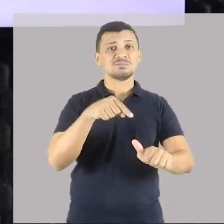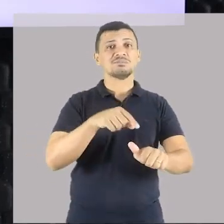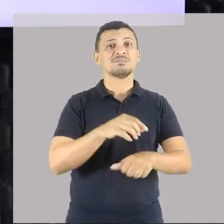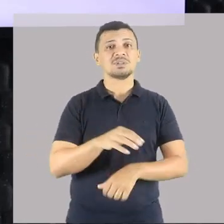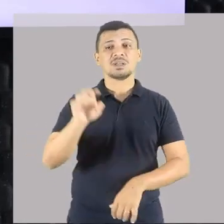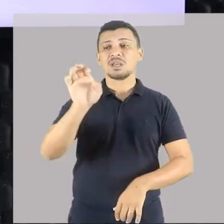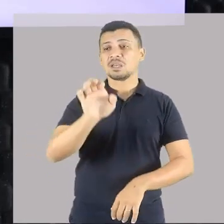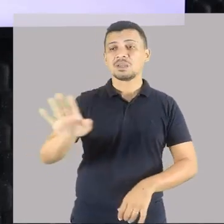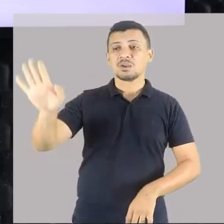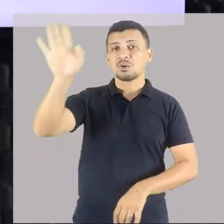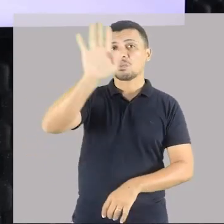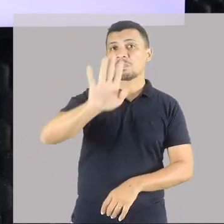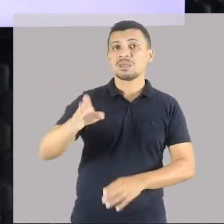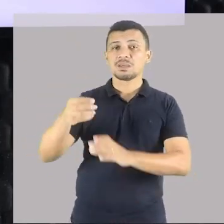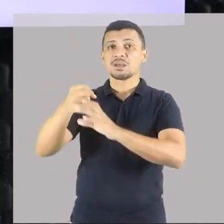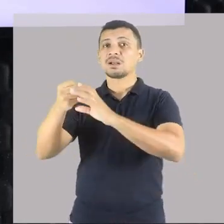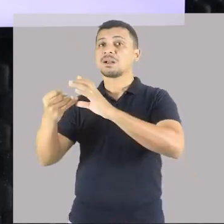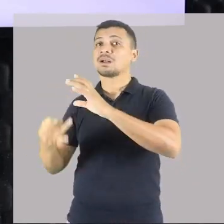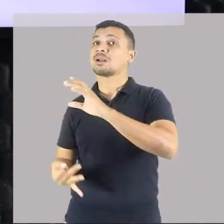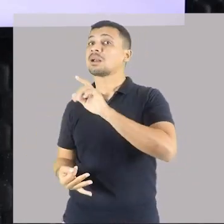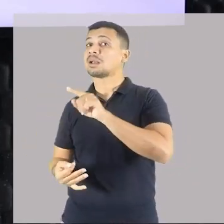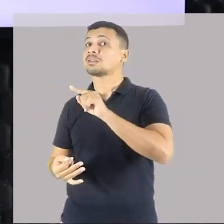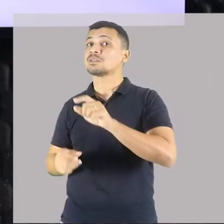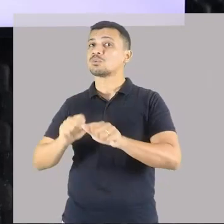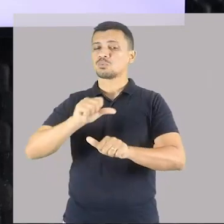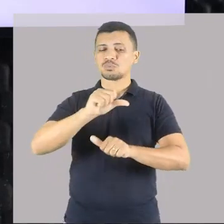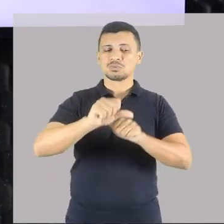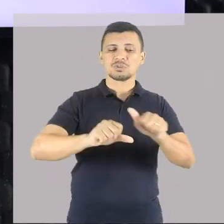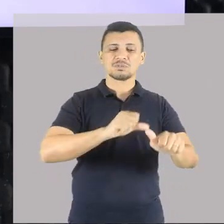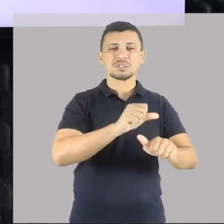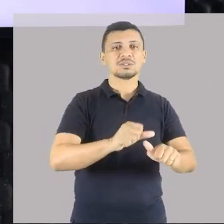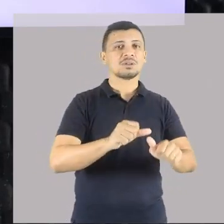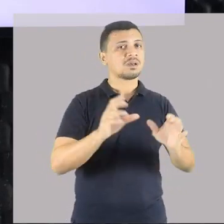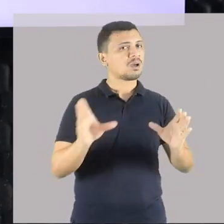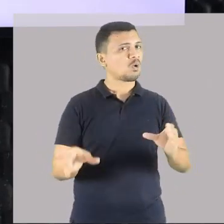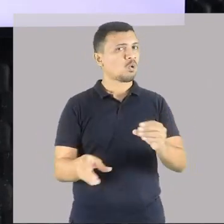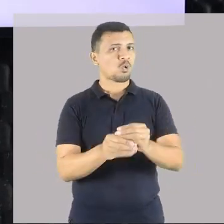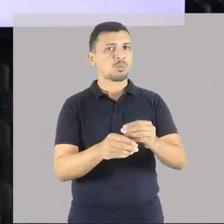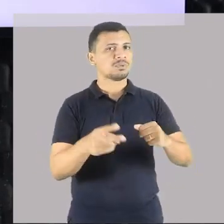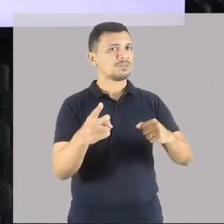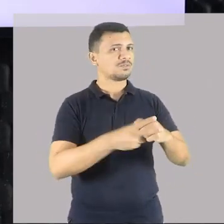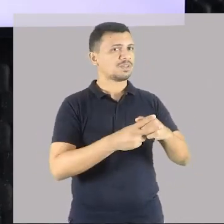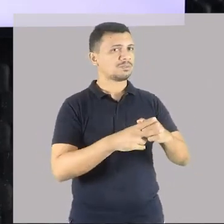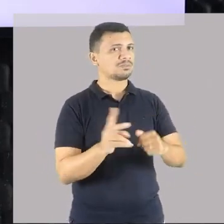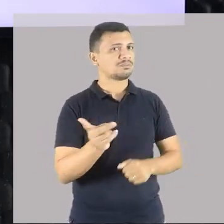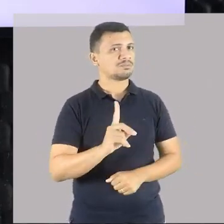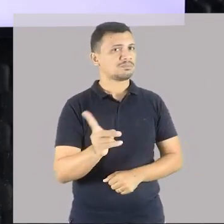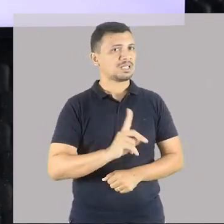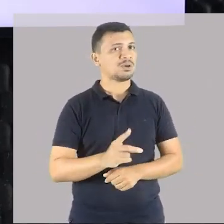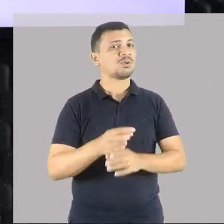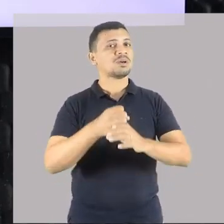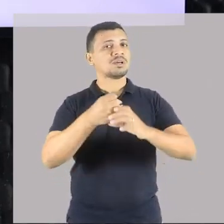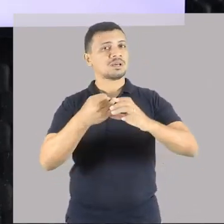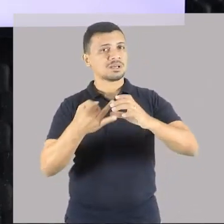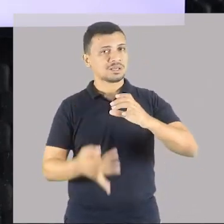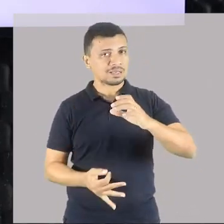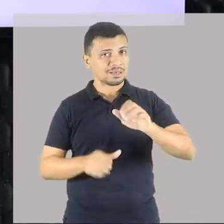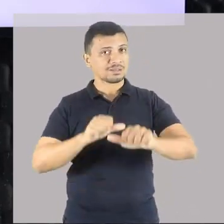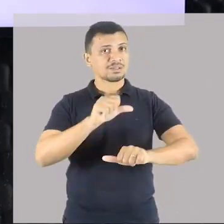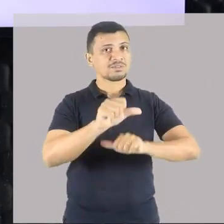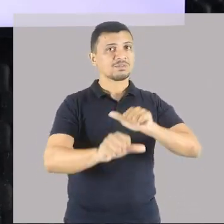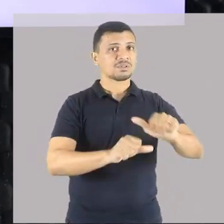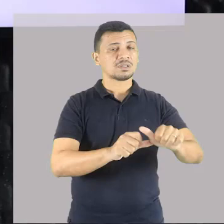ele está só caracterizando a intervenção. Então, não está completando o verbo. Caracteriza a intervenção, então ele vai